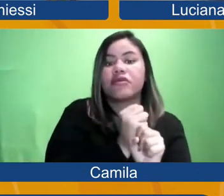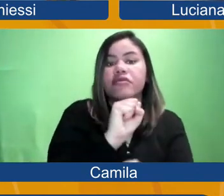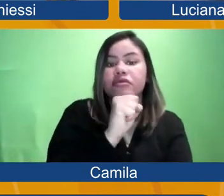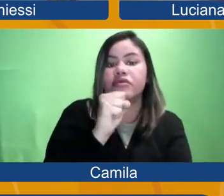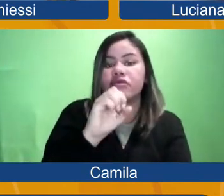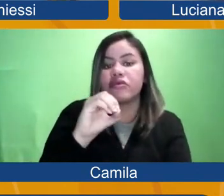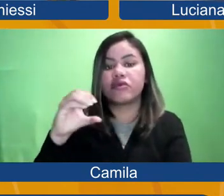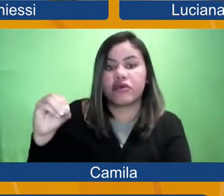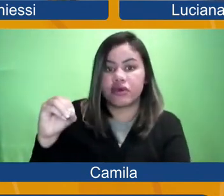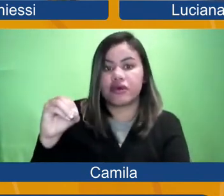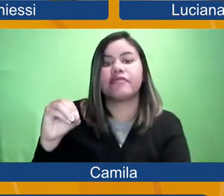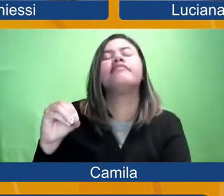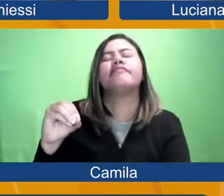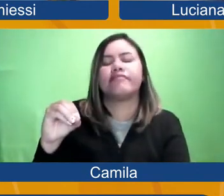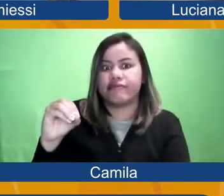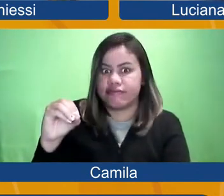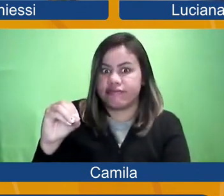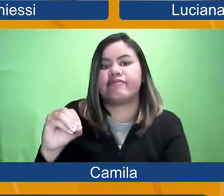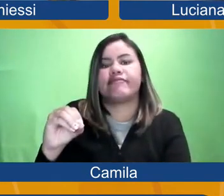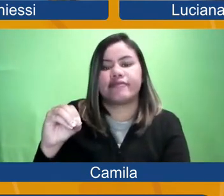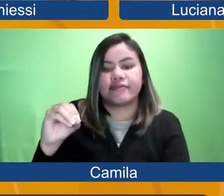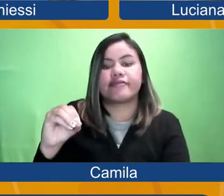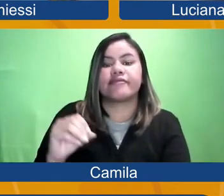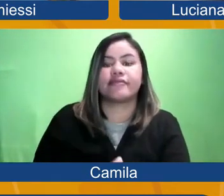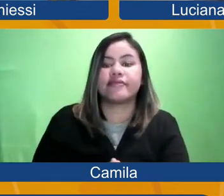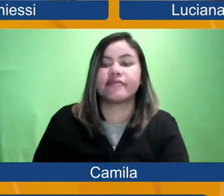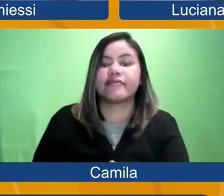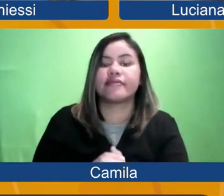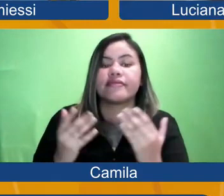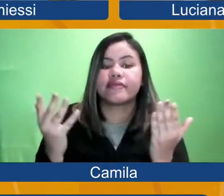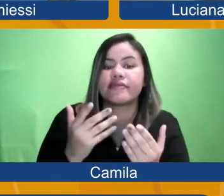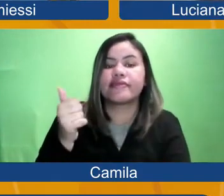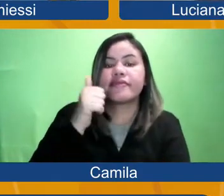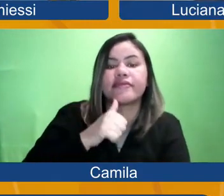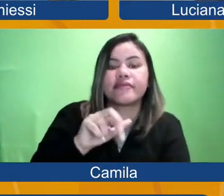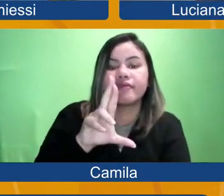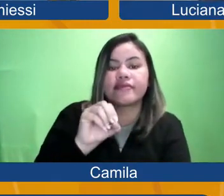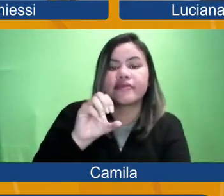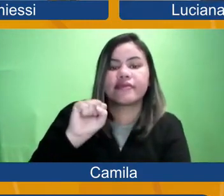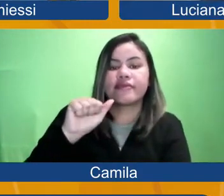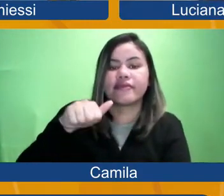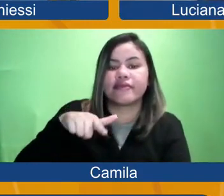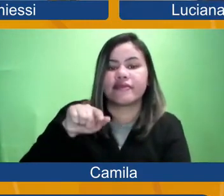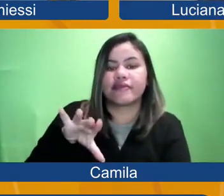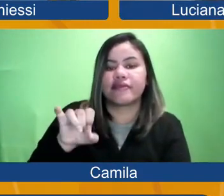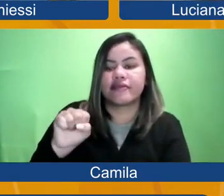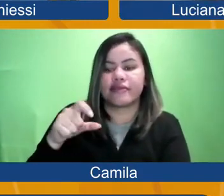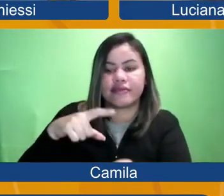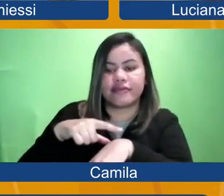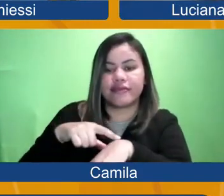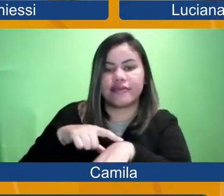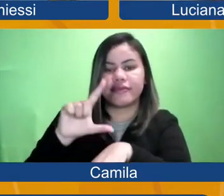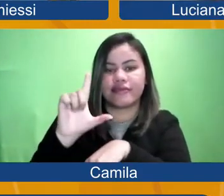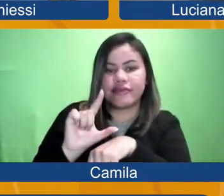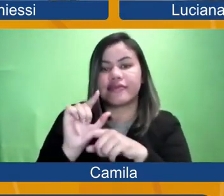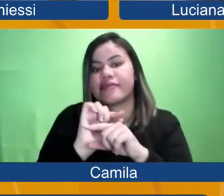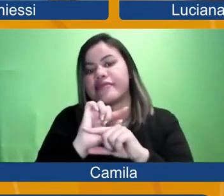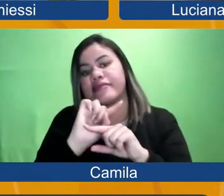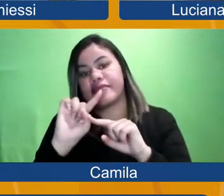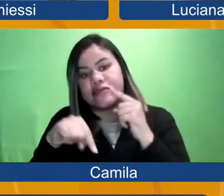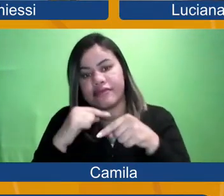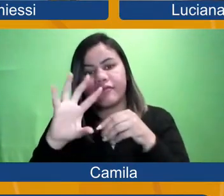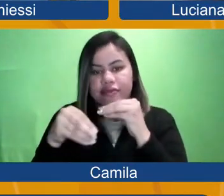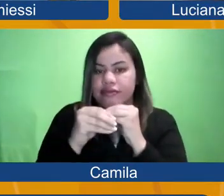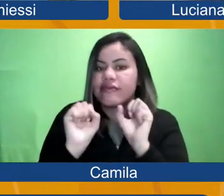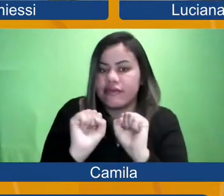aquecimento. Eu vou passar para a professora Rosângela, já que o tempo é super curto, depois, eventualmente, eu complemento se for necessário.